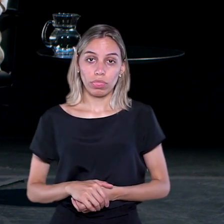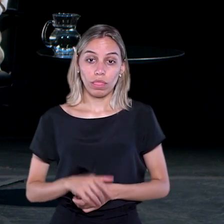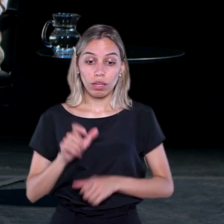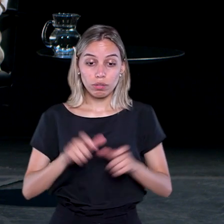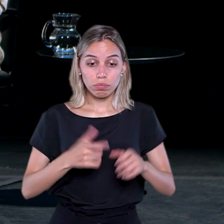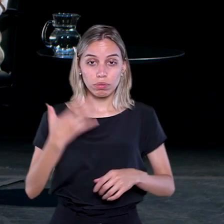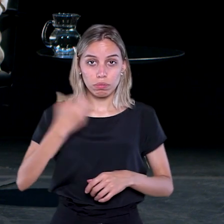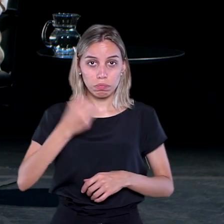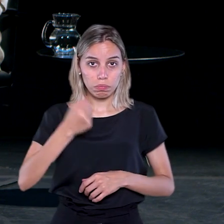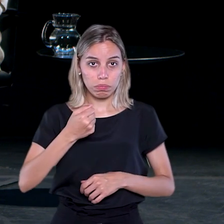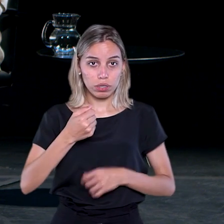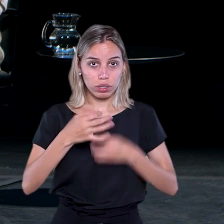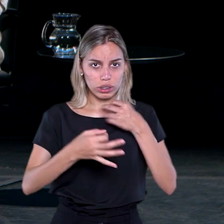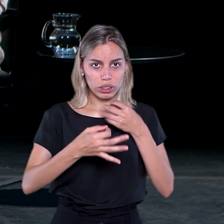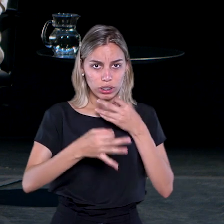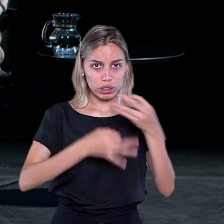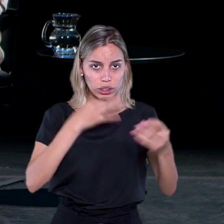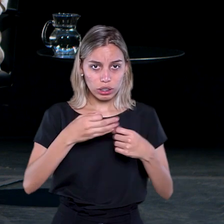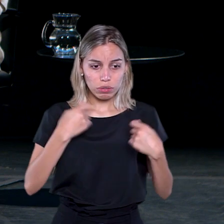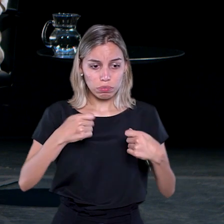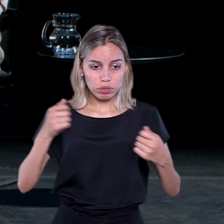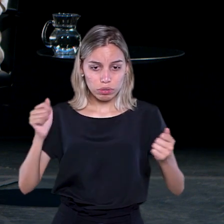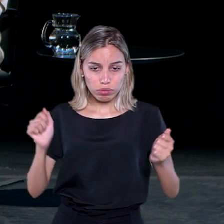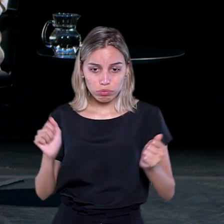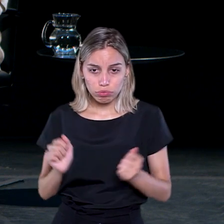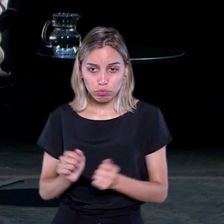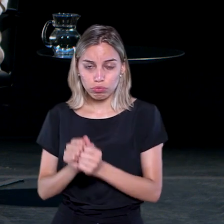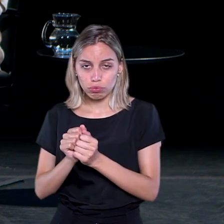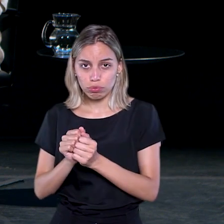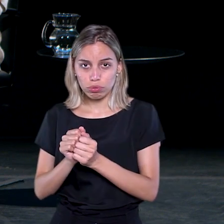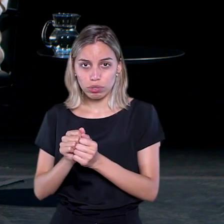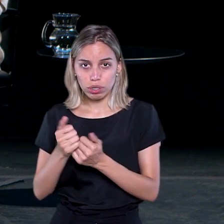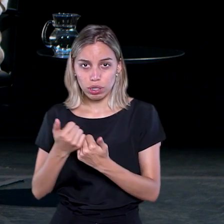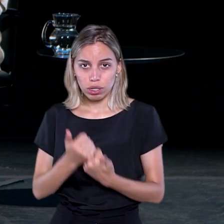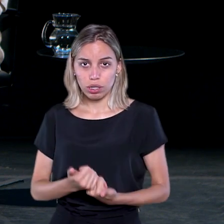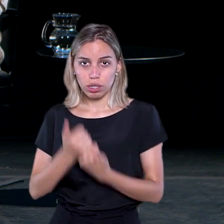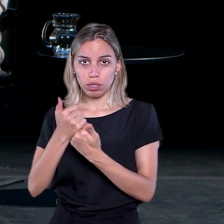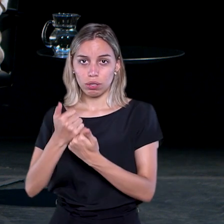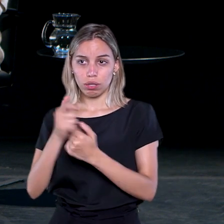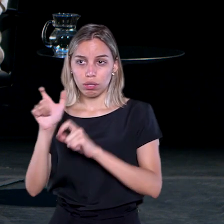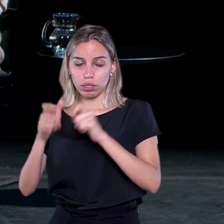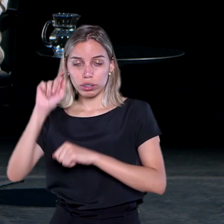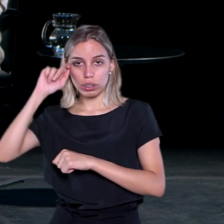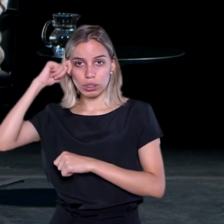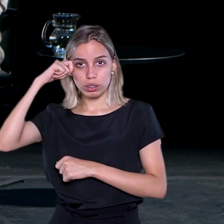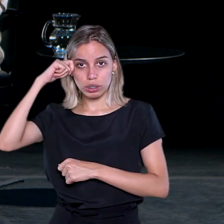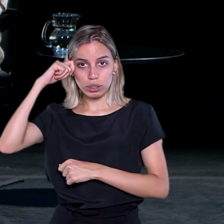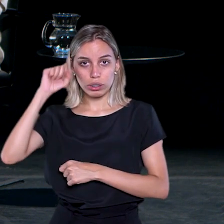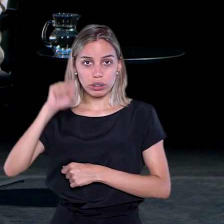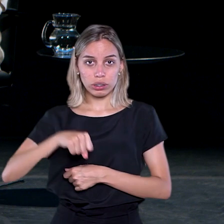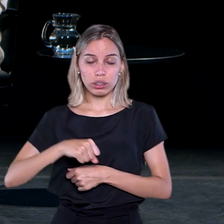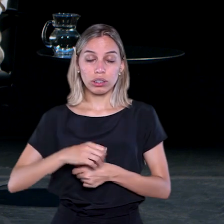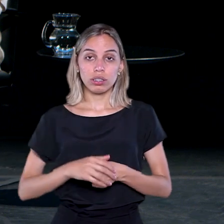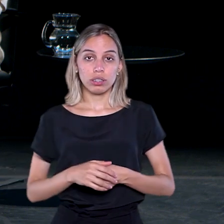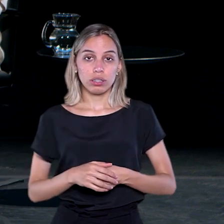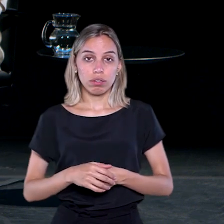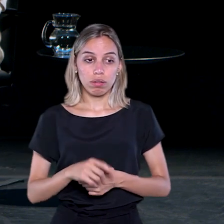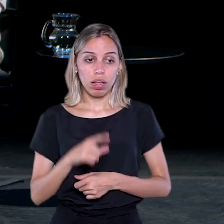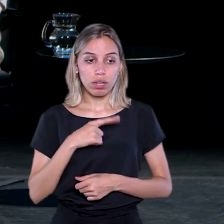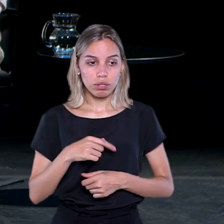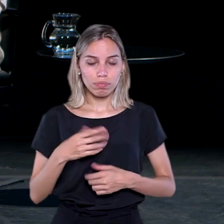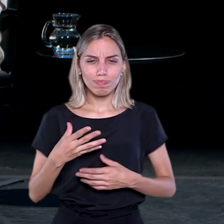mundo, interpretar o mundo a partir dessas lentes da questão racial. Mas o letramento antirracista precisa gerar movimento,